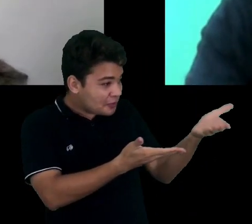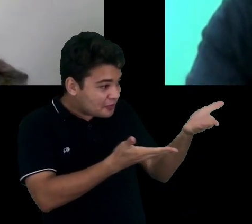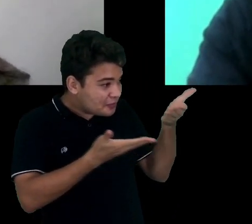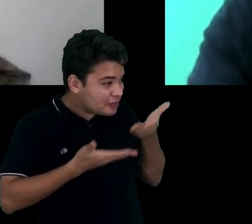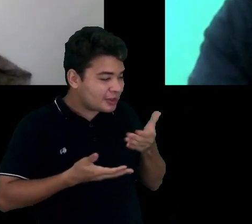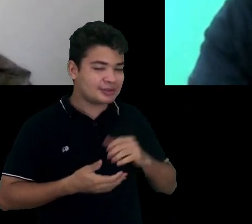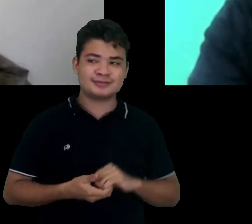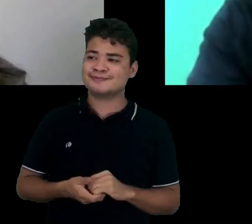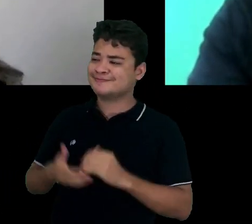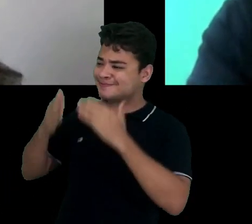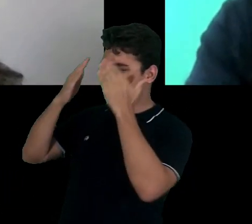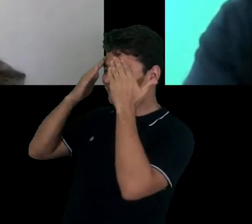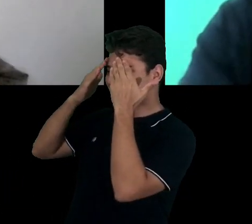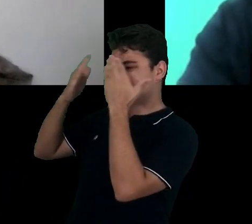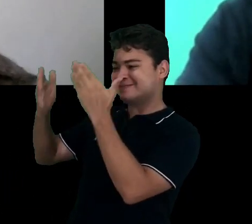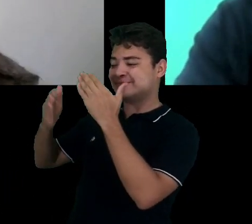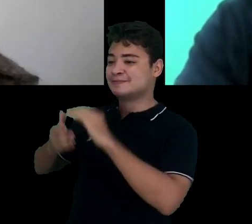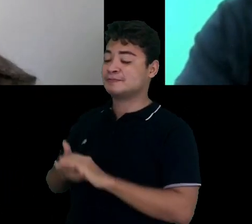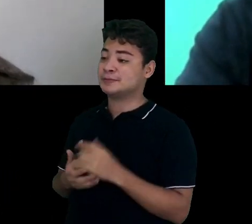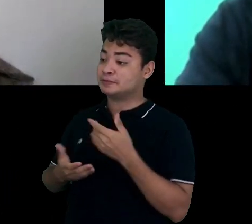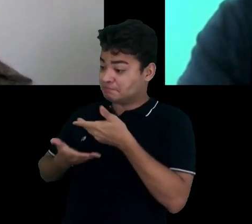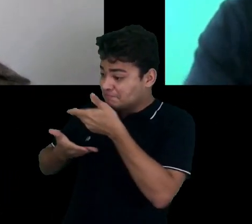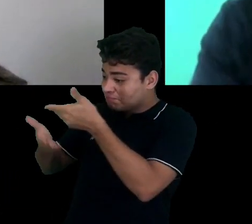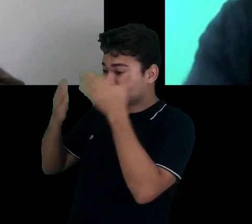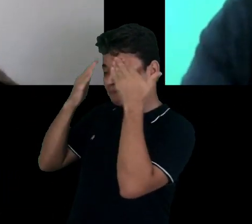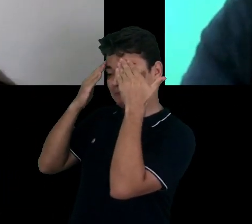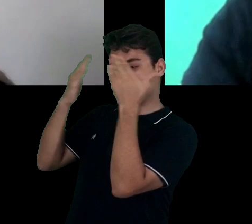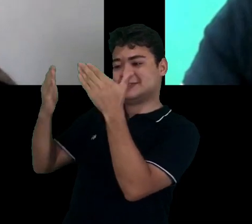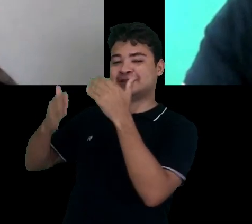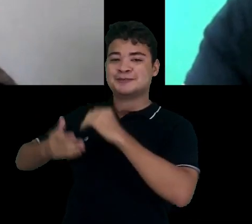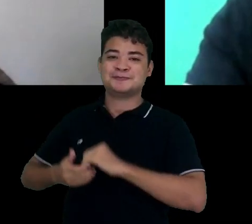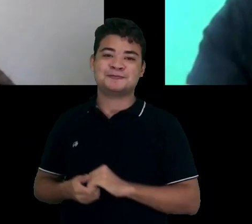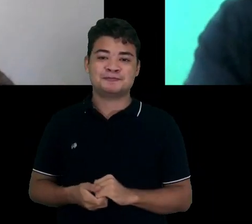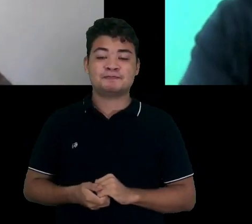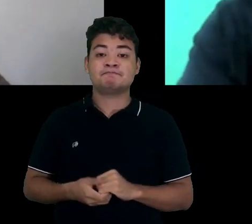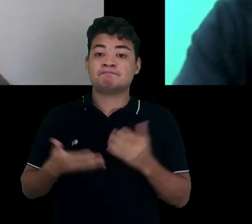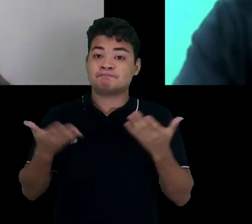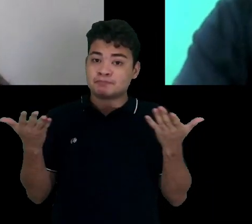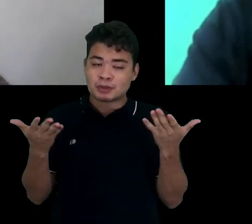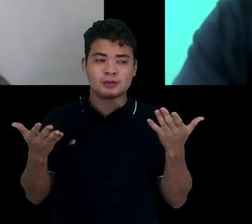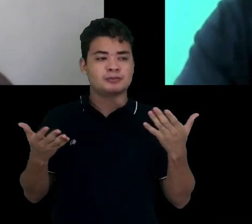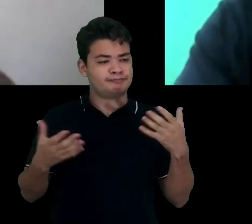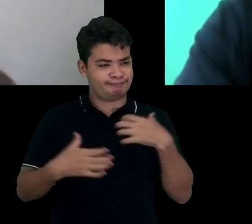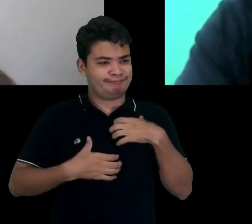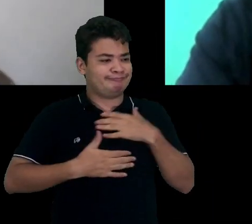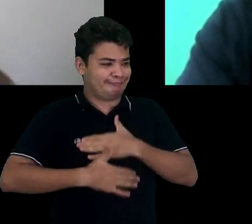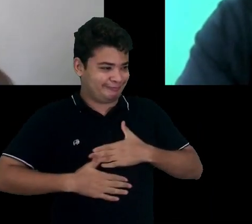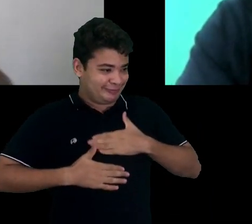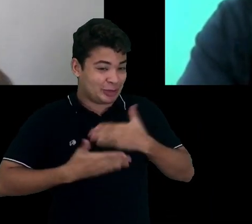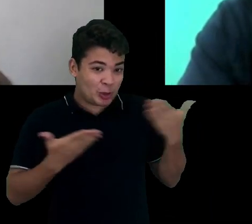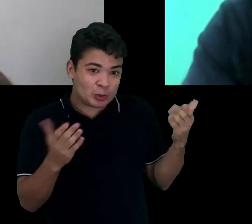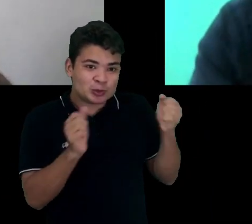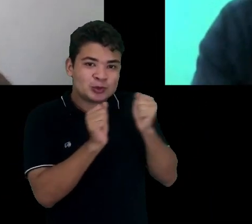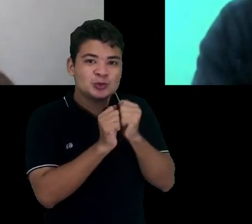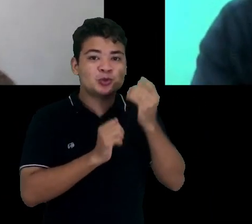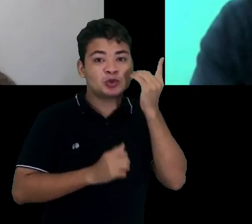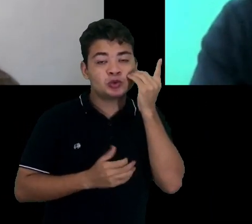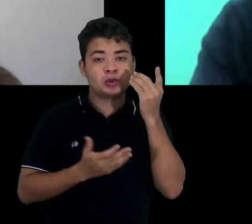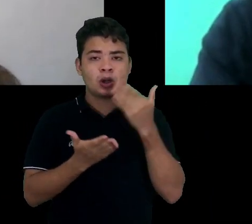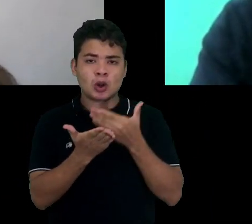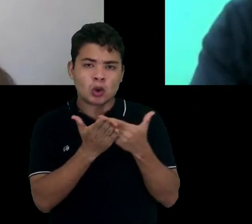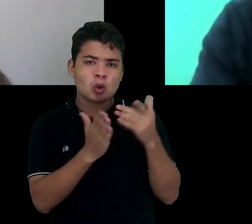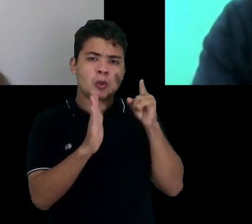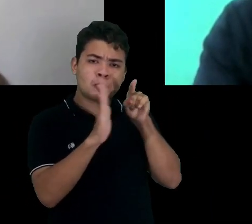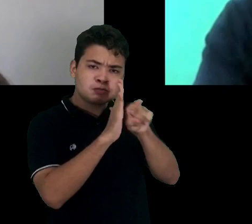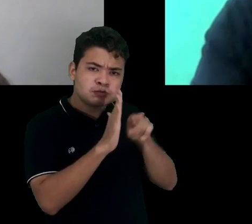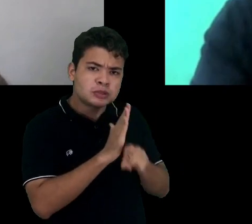muito bem-vindo para a nossa Muito entrevista. obrigado. Agradeço o convite. Muito bem, é um prazer então, estar aqui com o Diogo e a gente vai